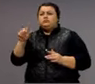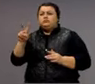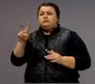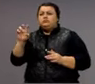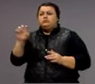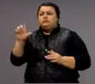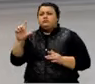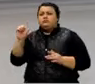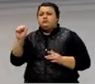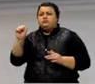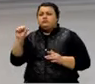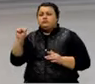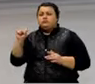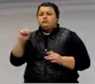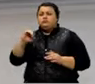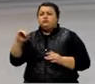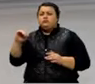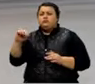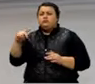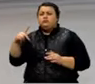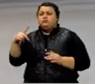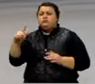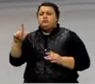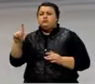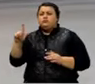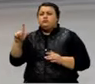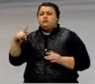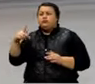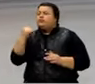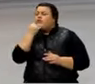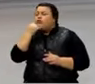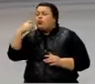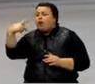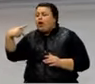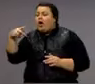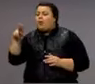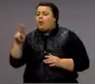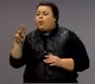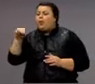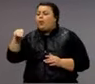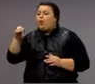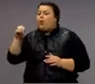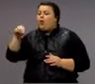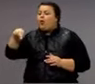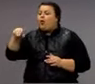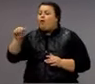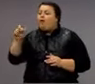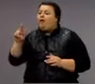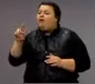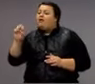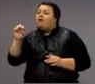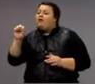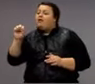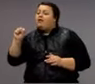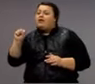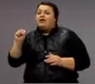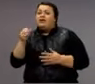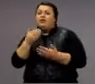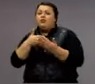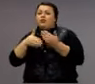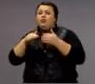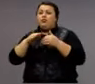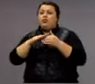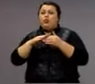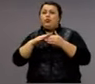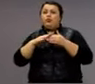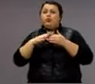alvéolos pulmonares estão aqui em todo o pulmão, toda a extensão dos pulmões. Tá? Aqui nós vemos